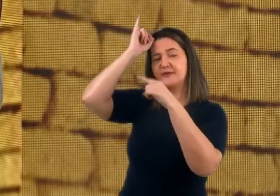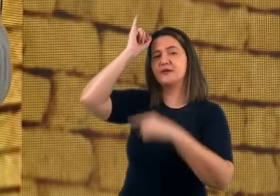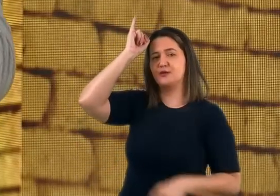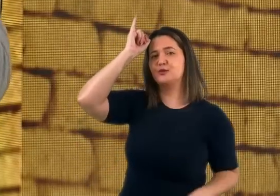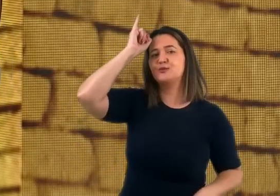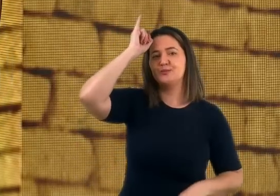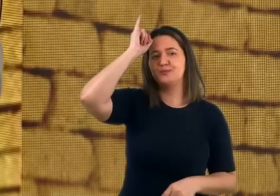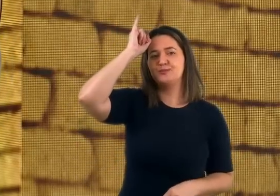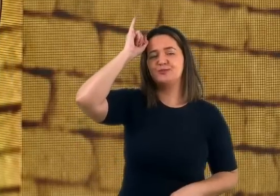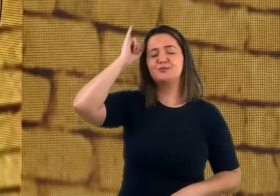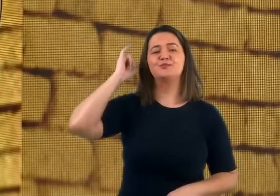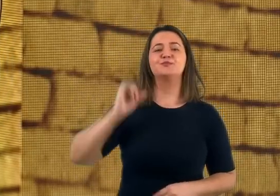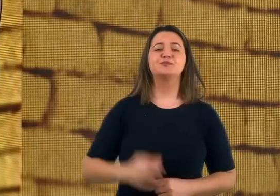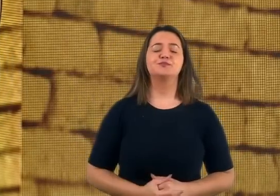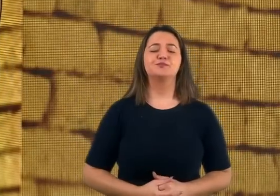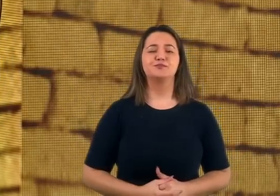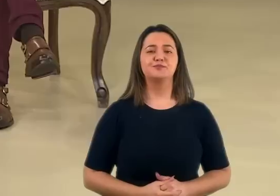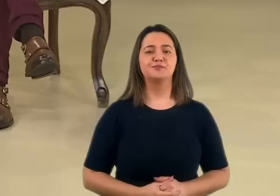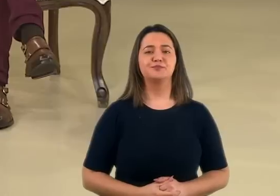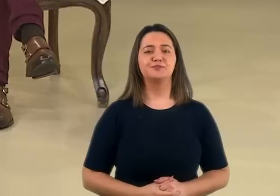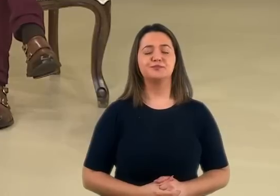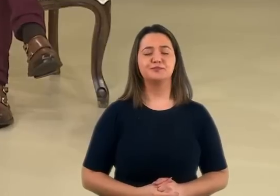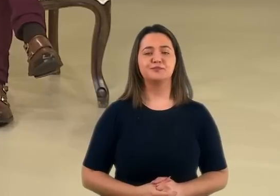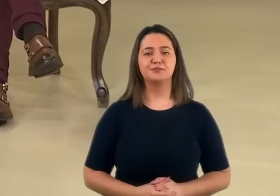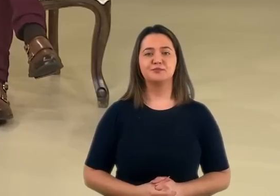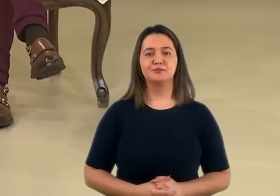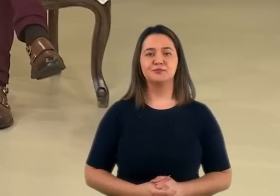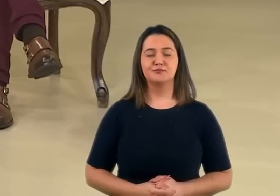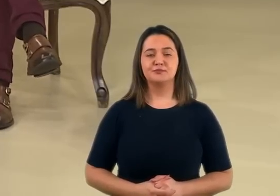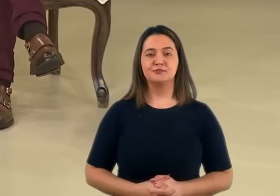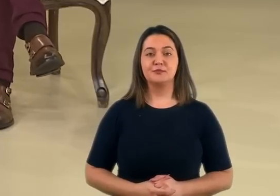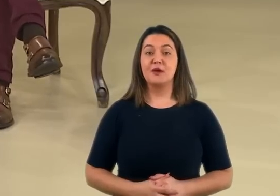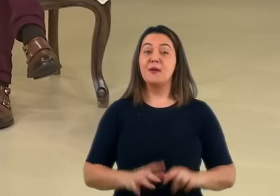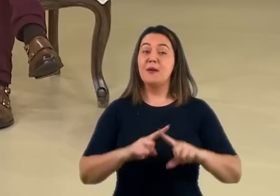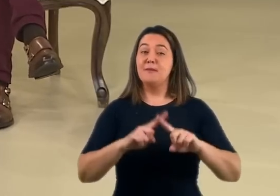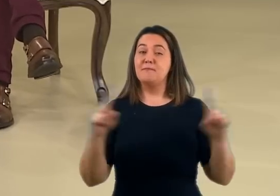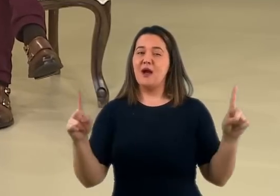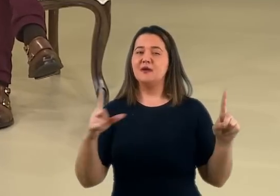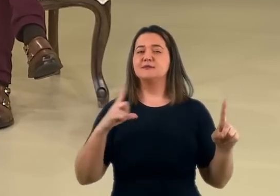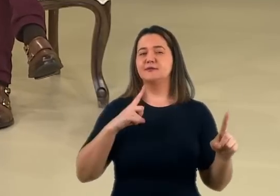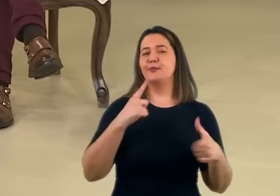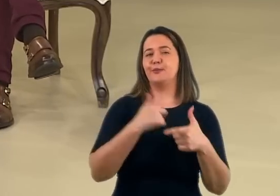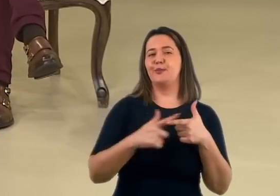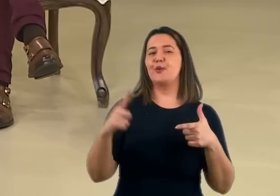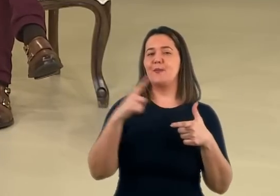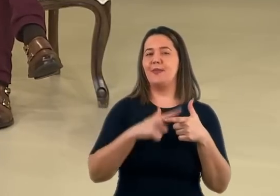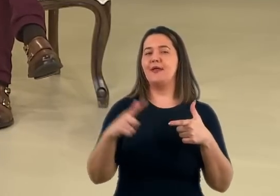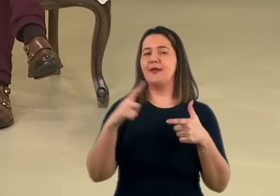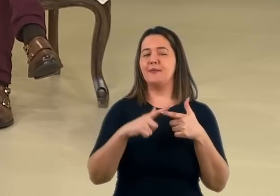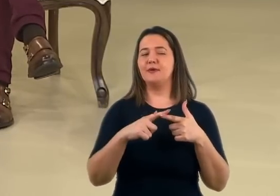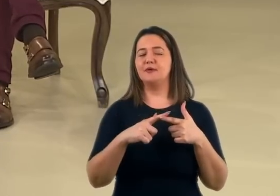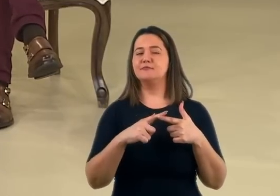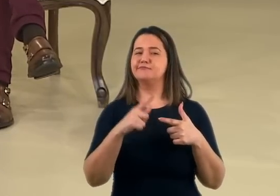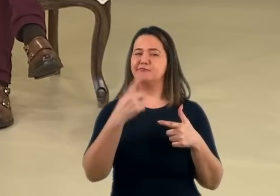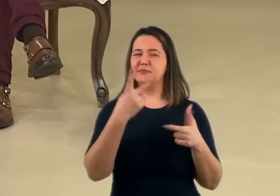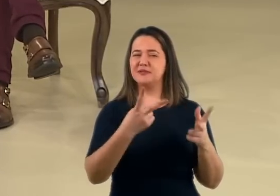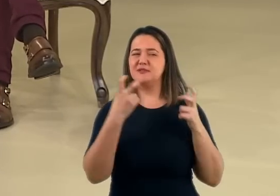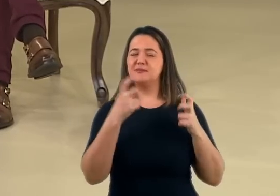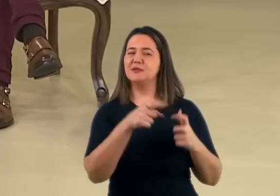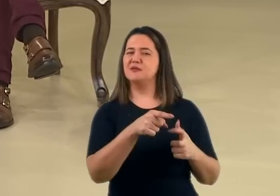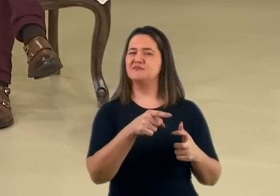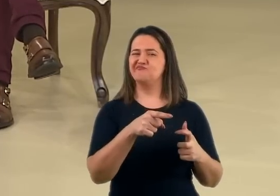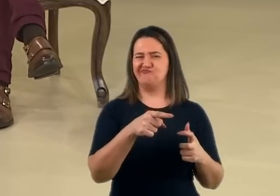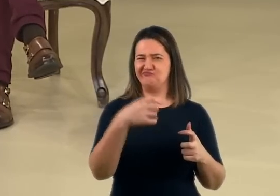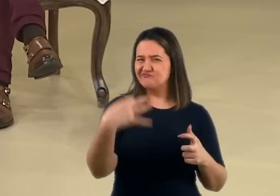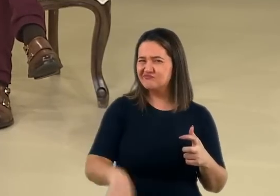no capítulo 8 do seu livro. Há, porém, um problema muito sério com esta interpretação